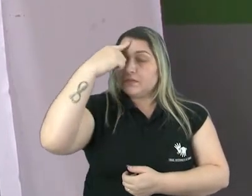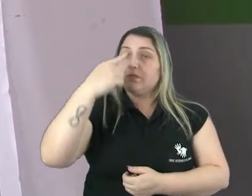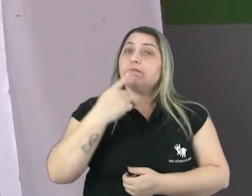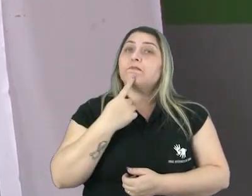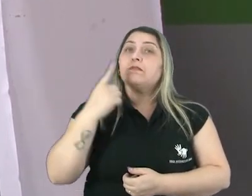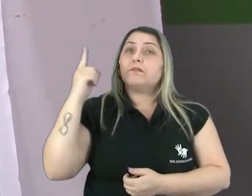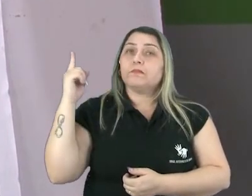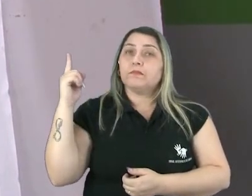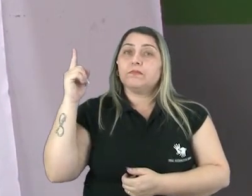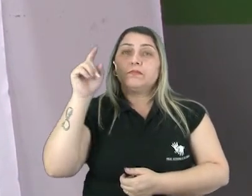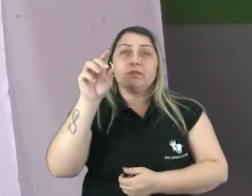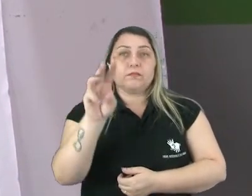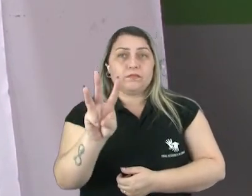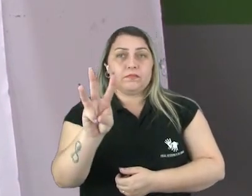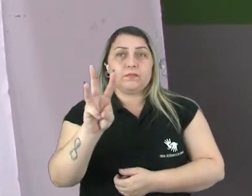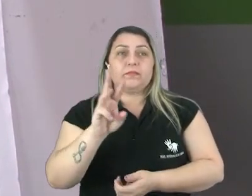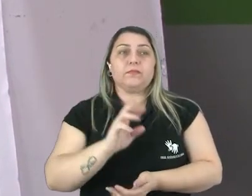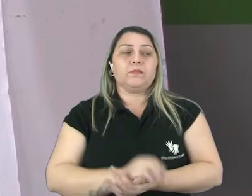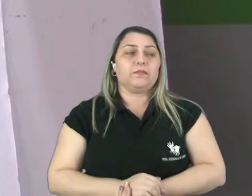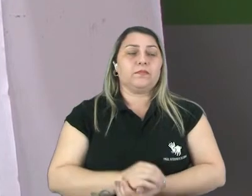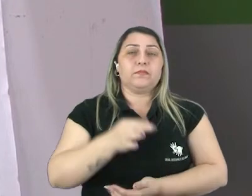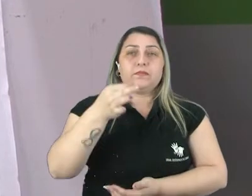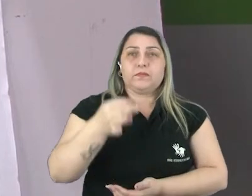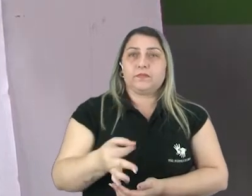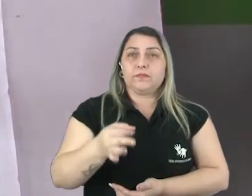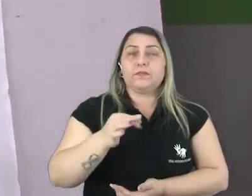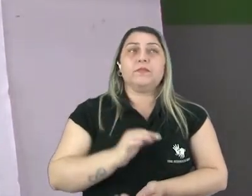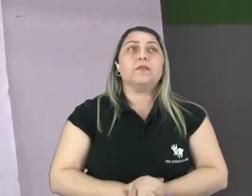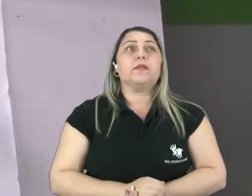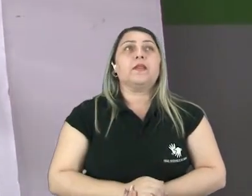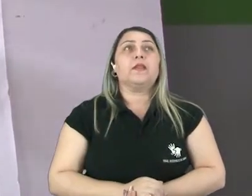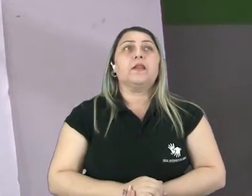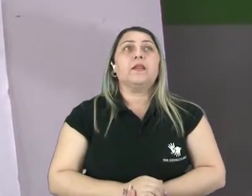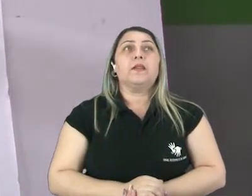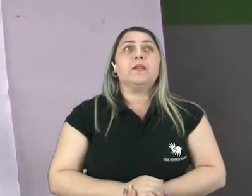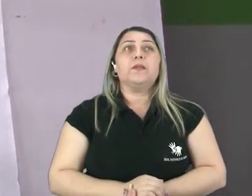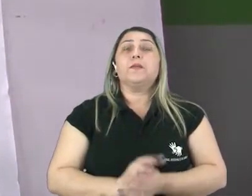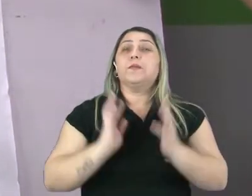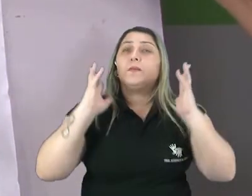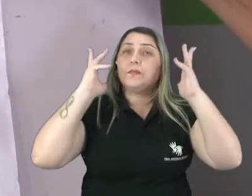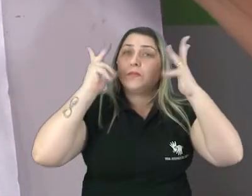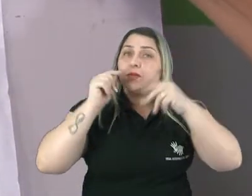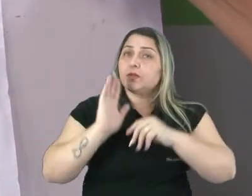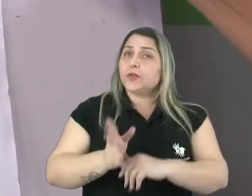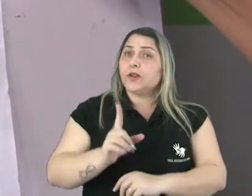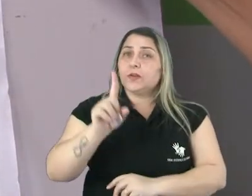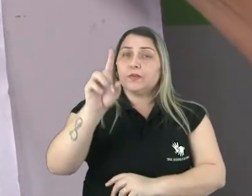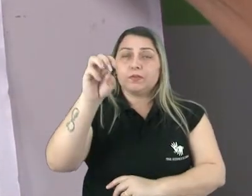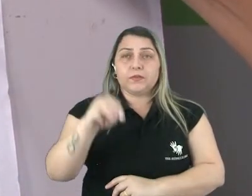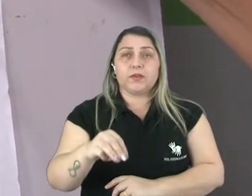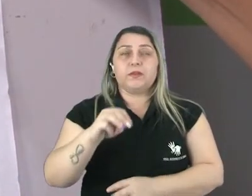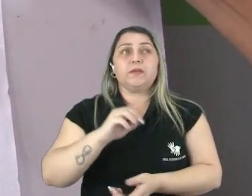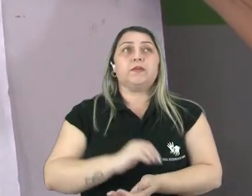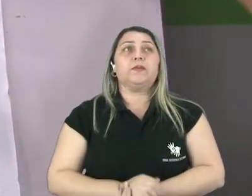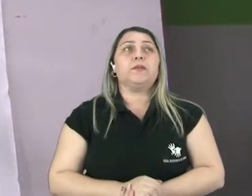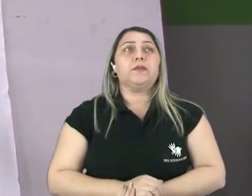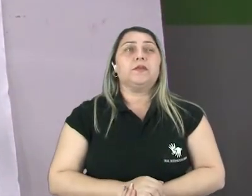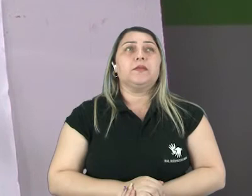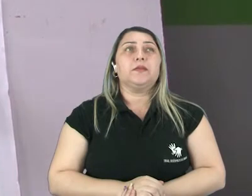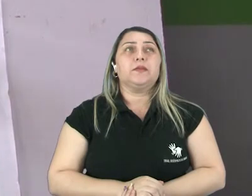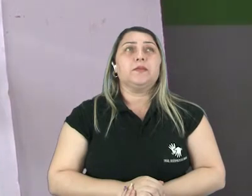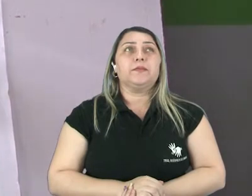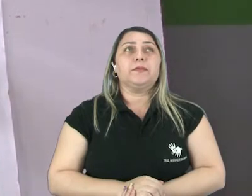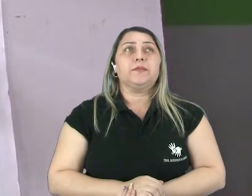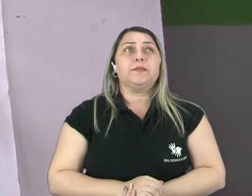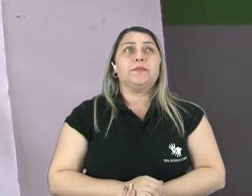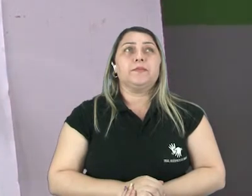imagem? 3, certo? O leão nós já sabemos, 1 metro. Então,